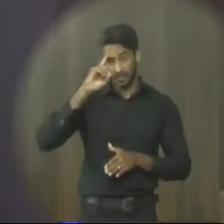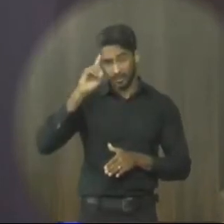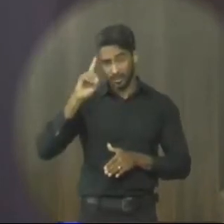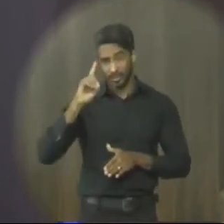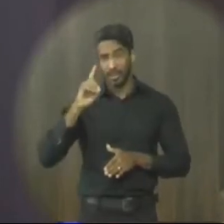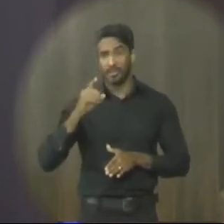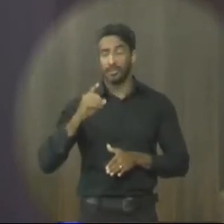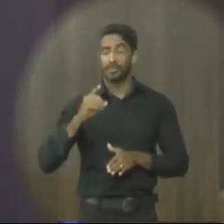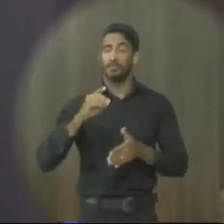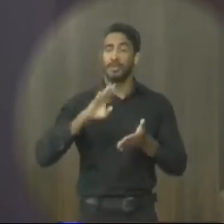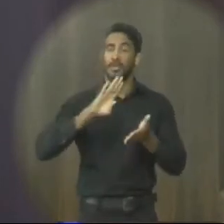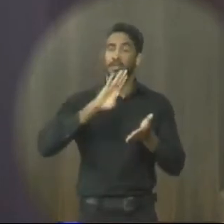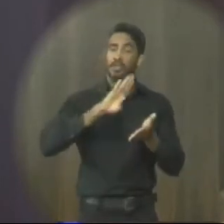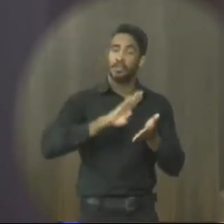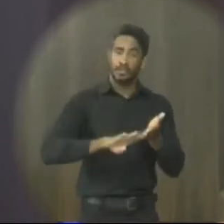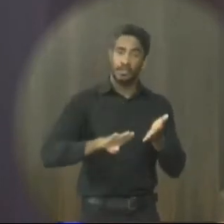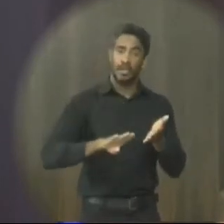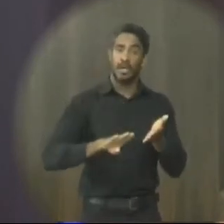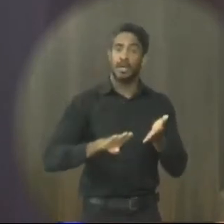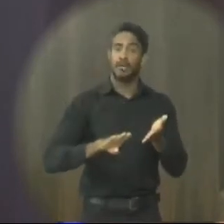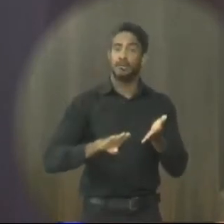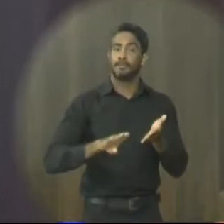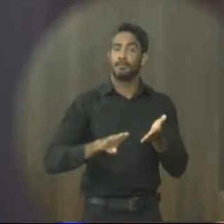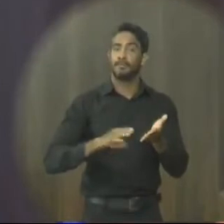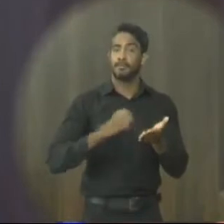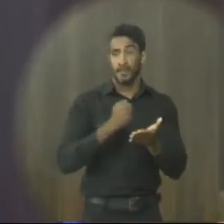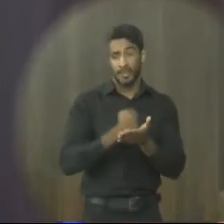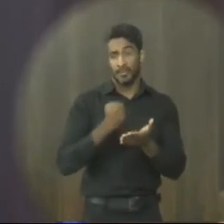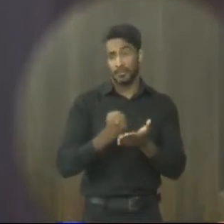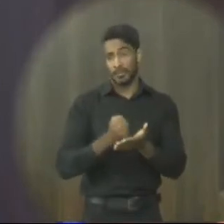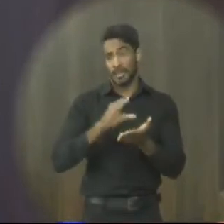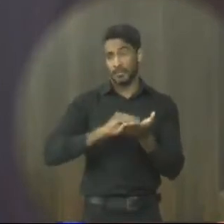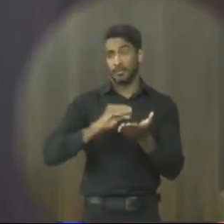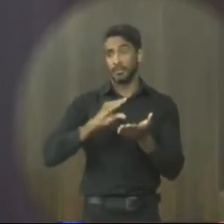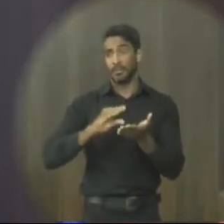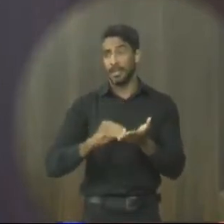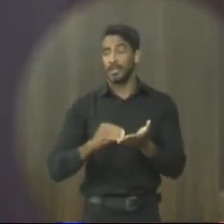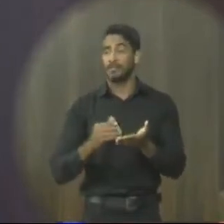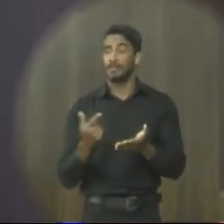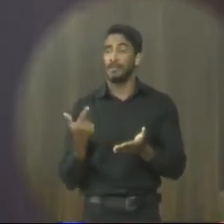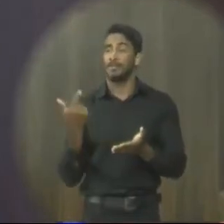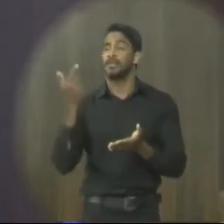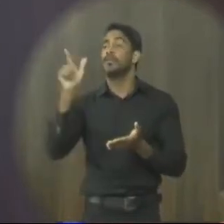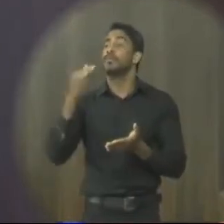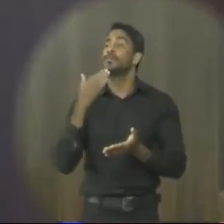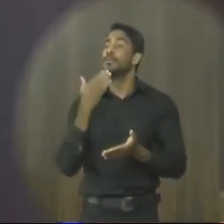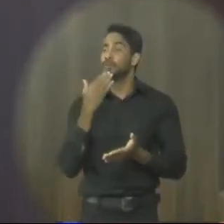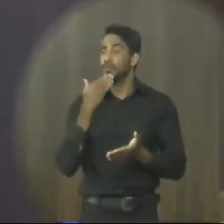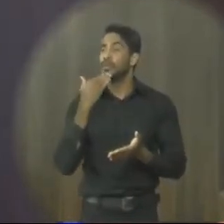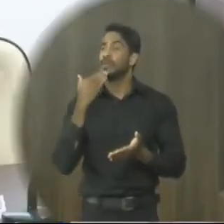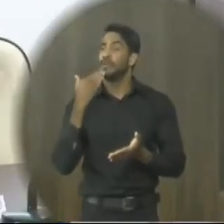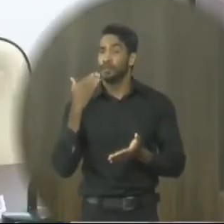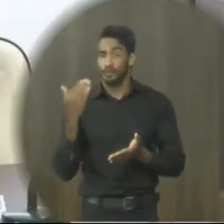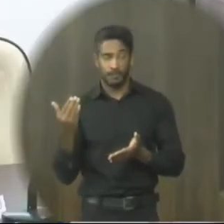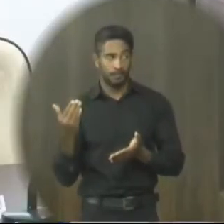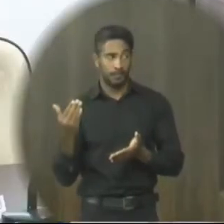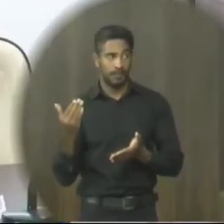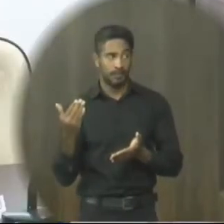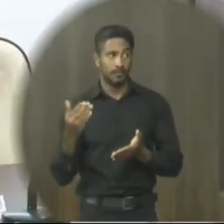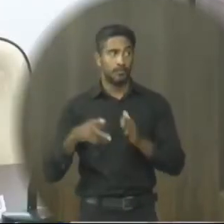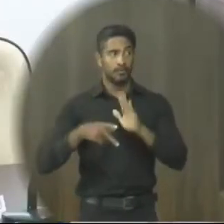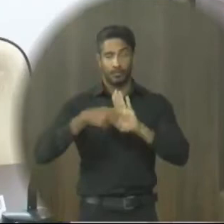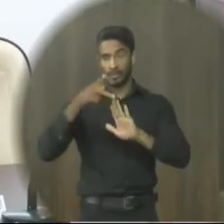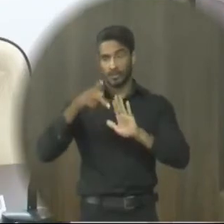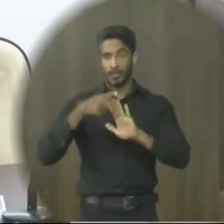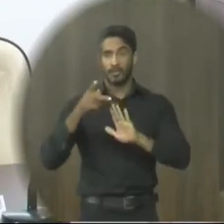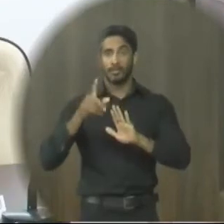gente vai romper, né, não vai aderir, vai romper esse contrato de ata e vamos realizar uma nova licitação. O nosso projeto